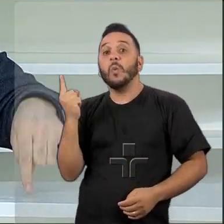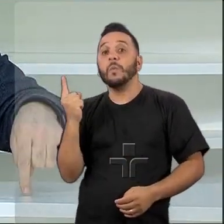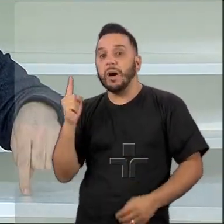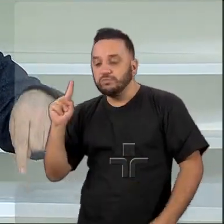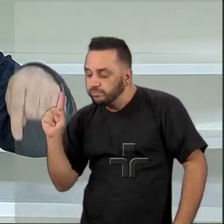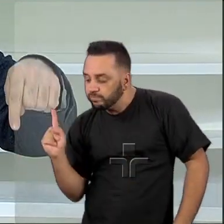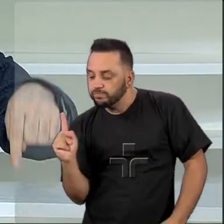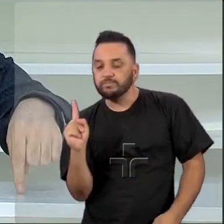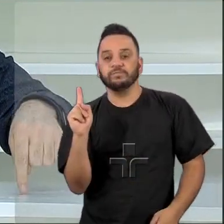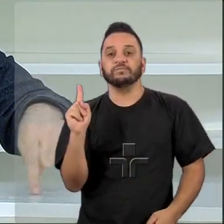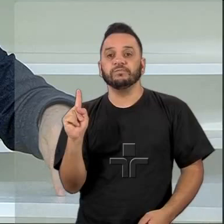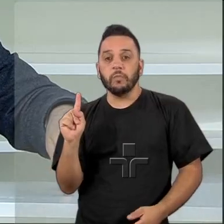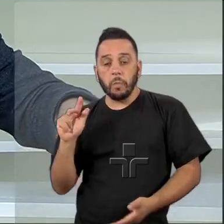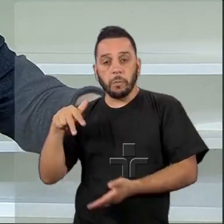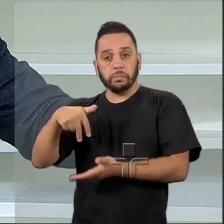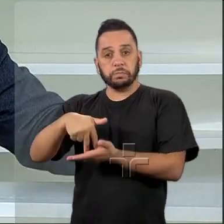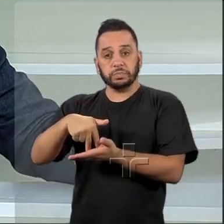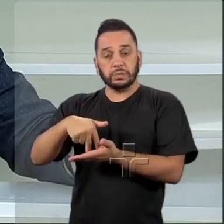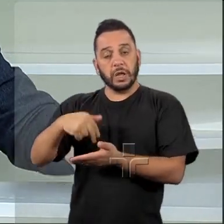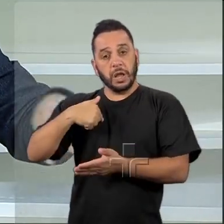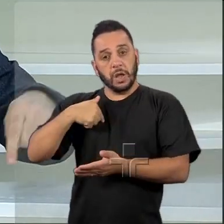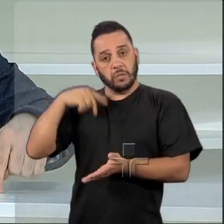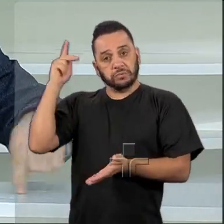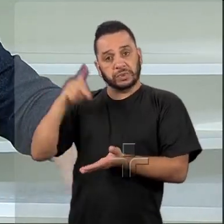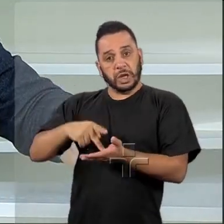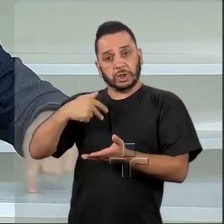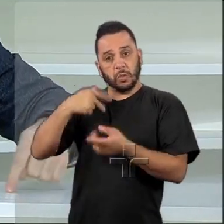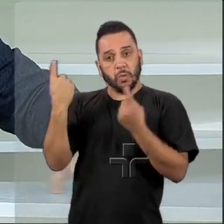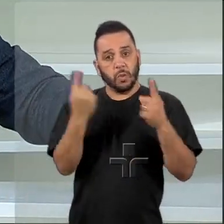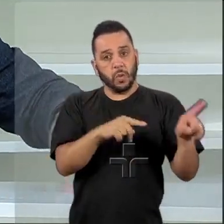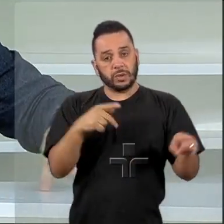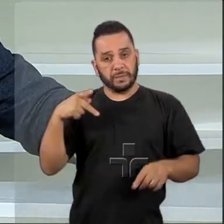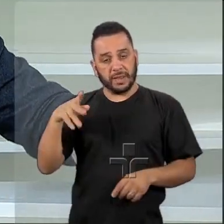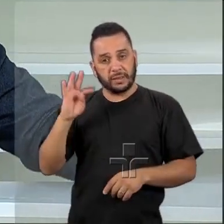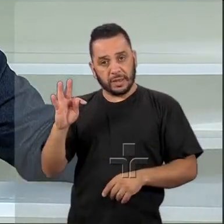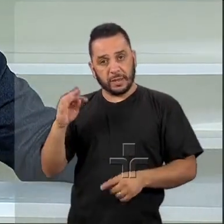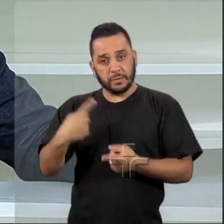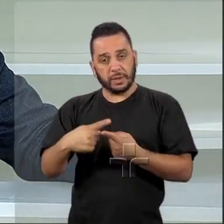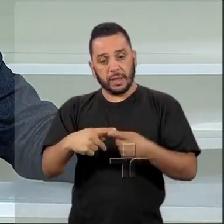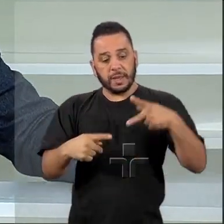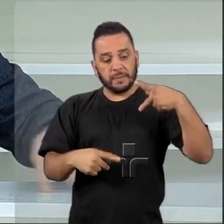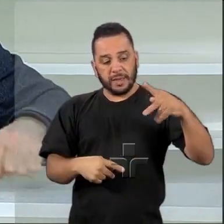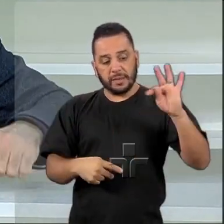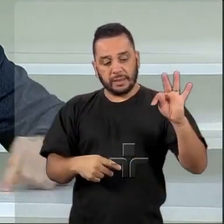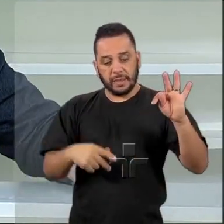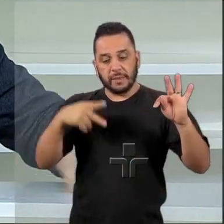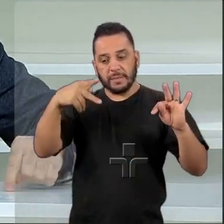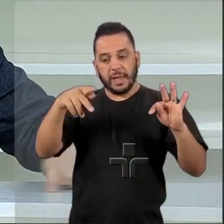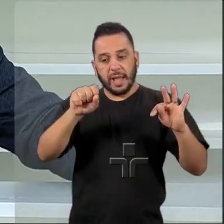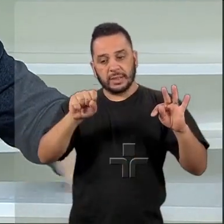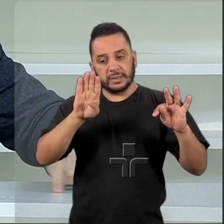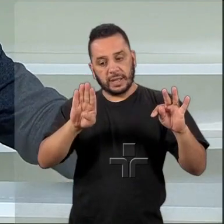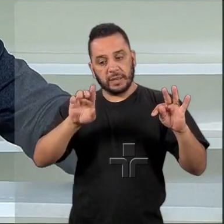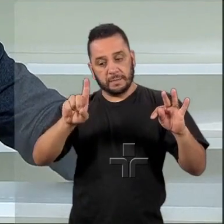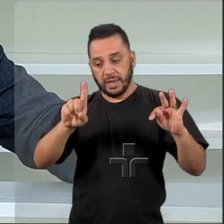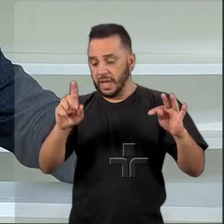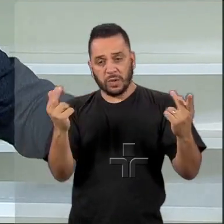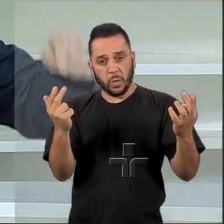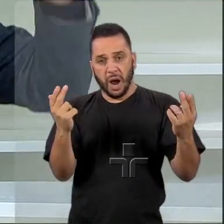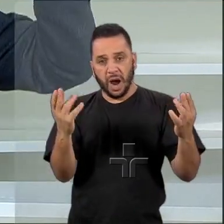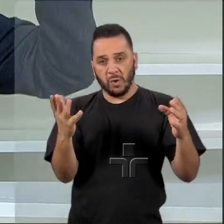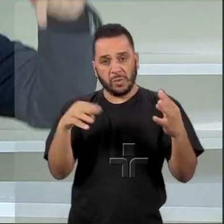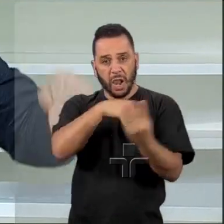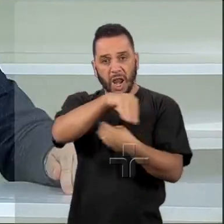o verdadeiro anti-PT sou eu, porque na verdade PT e PSDB são a mesma coisa. Ele começou a fazer o discurso antissistema